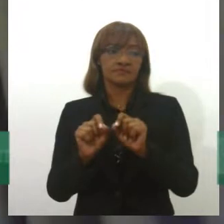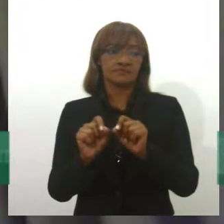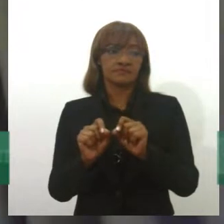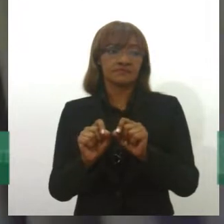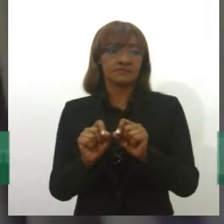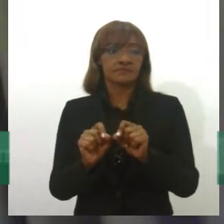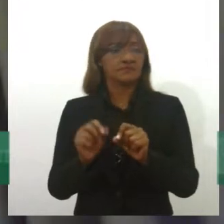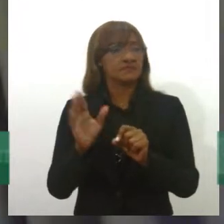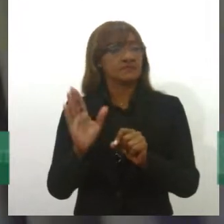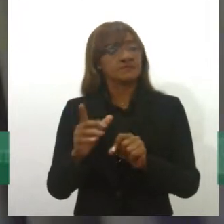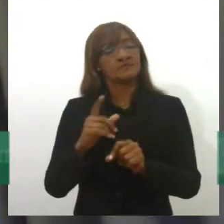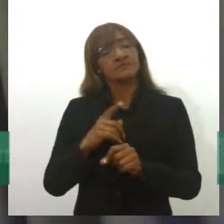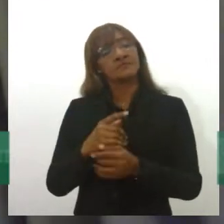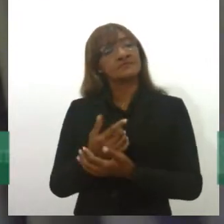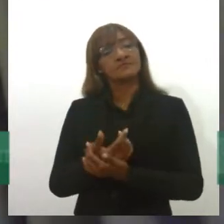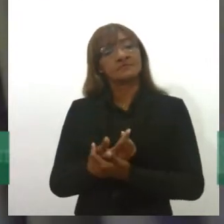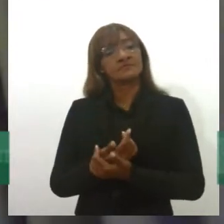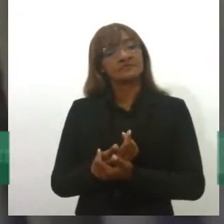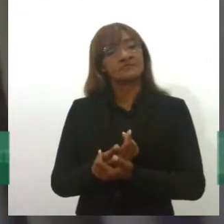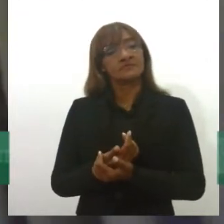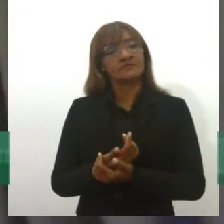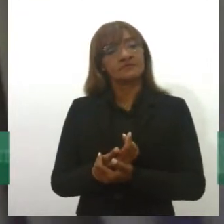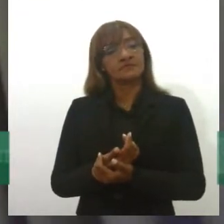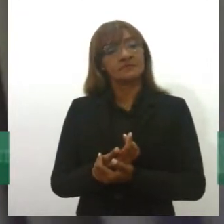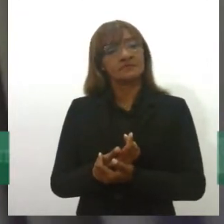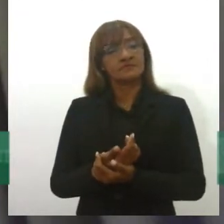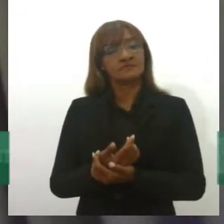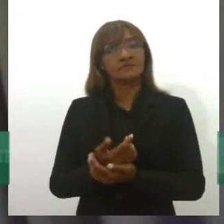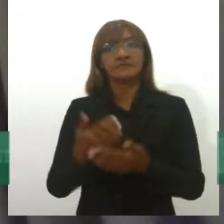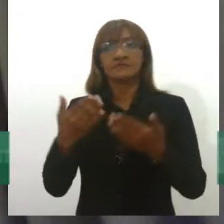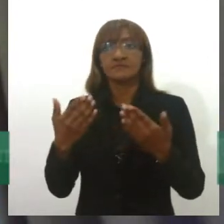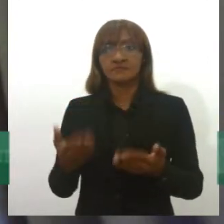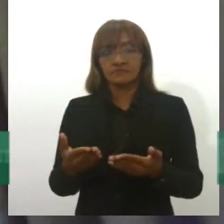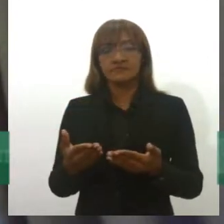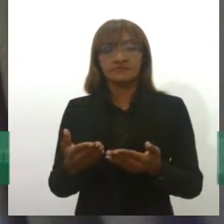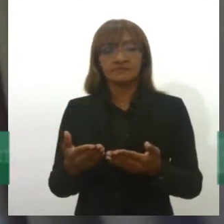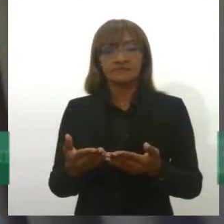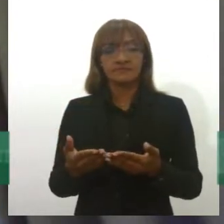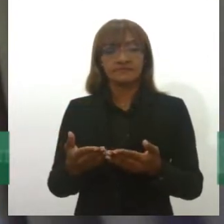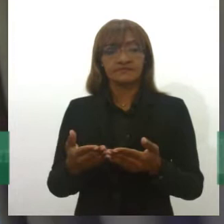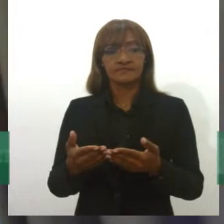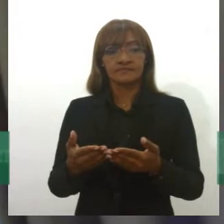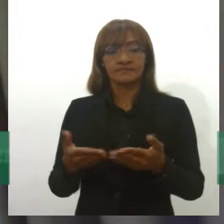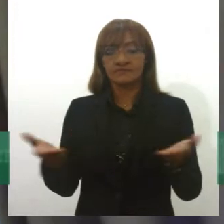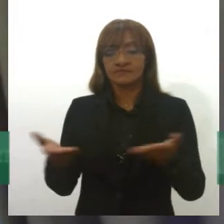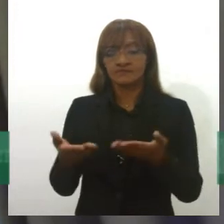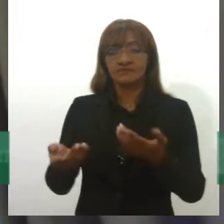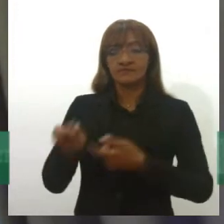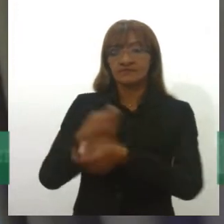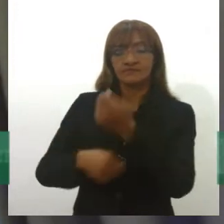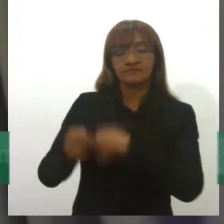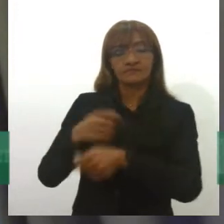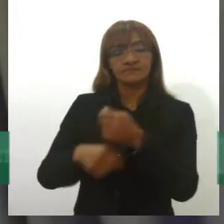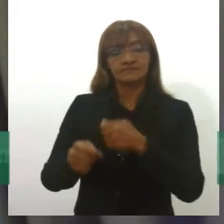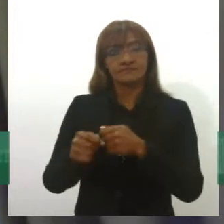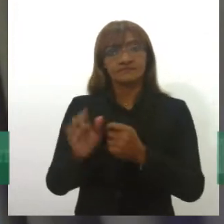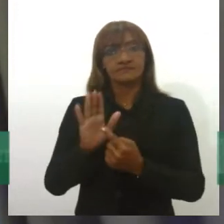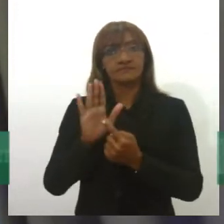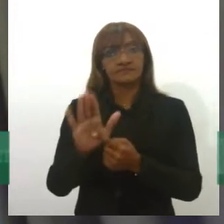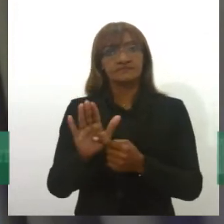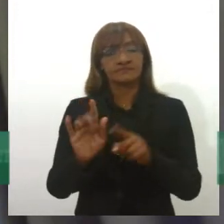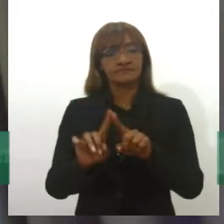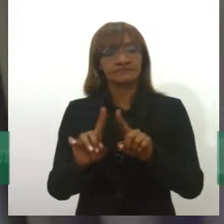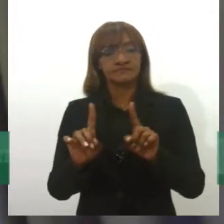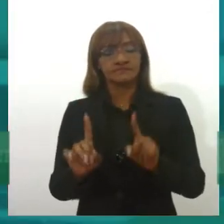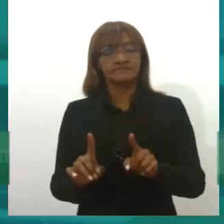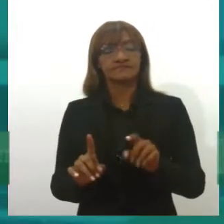isentou PIS/COFINS até o final do ano, né? Então, na visão do mercado, isso, claro, a gente vai verificar na prática o efeito, mas sim,